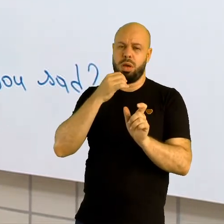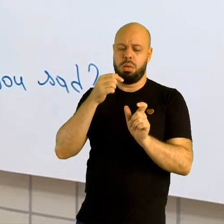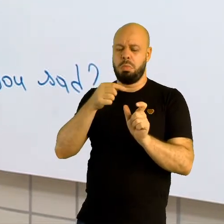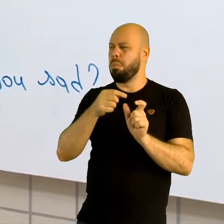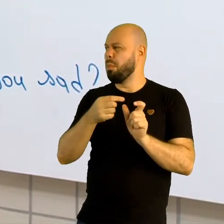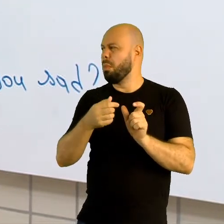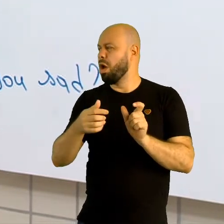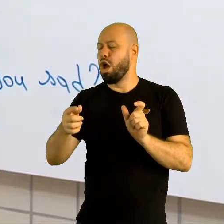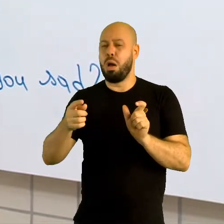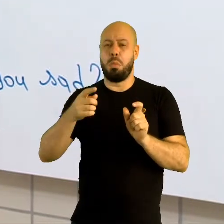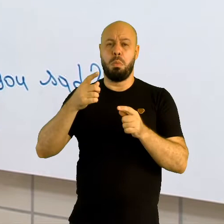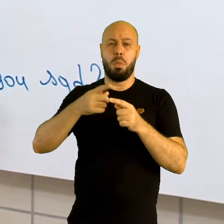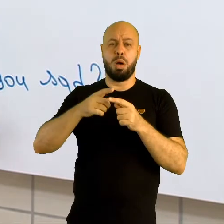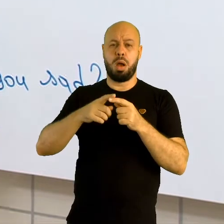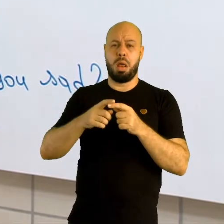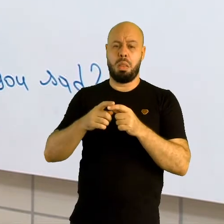just